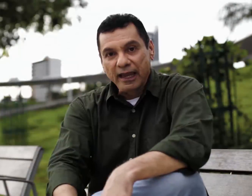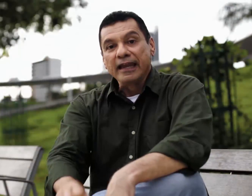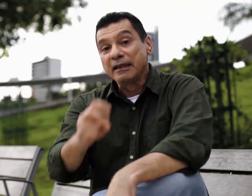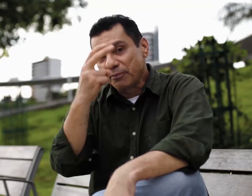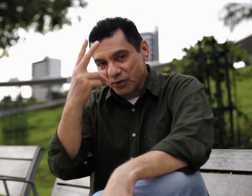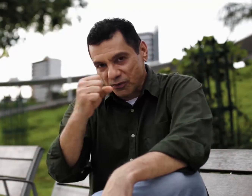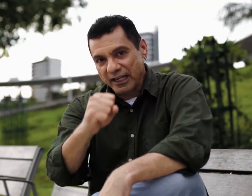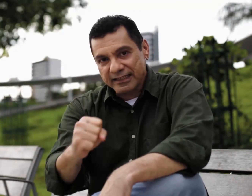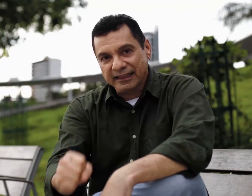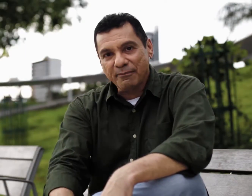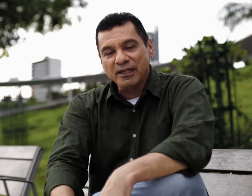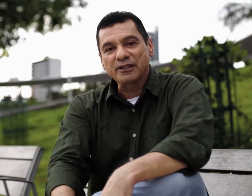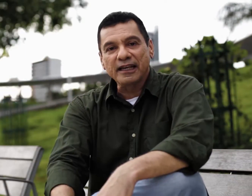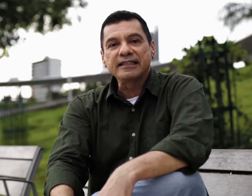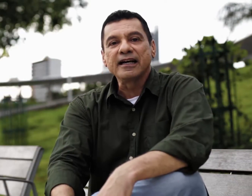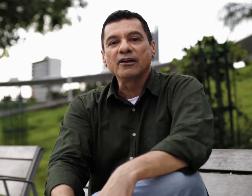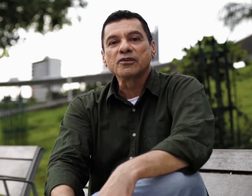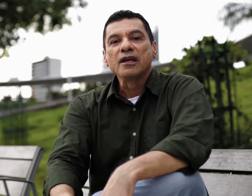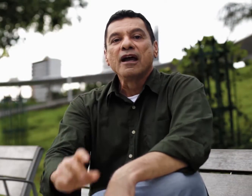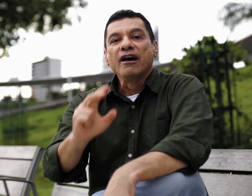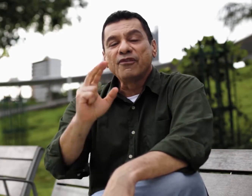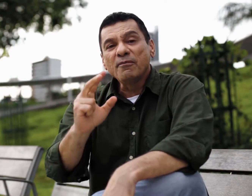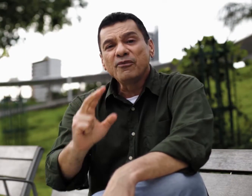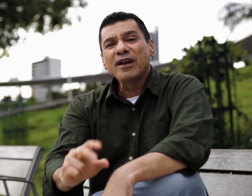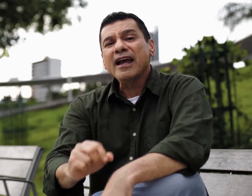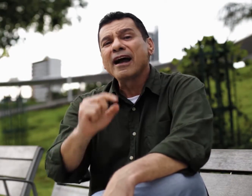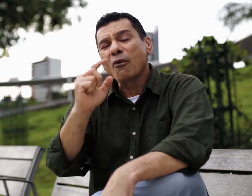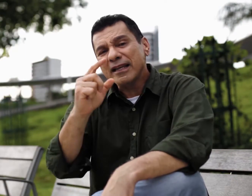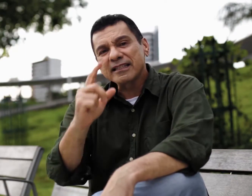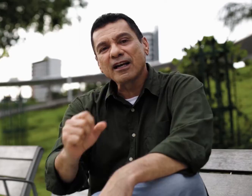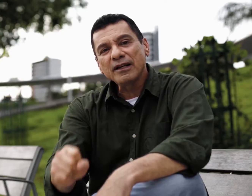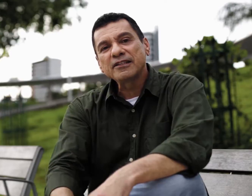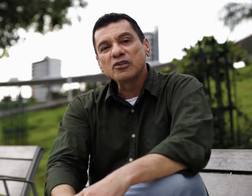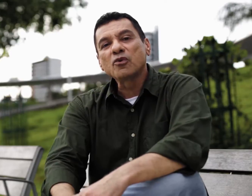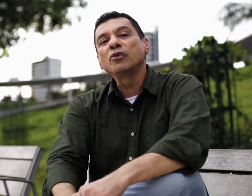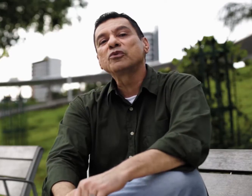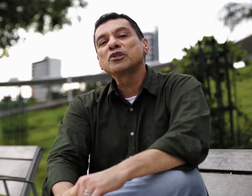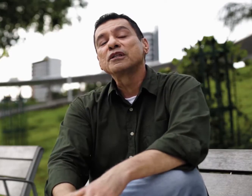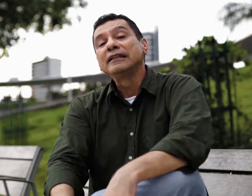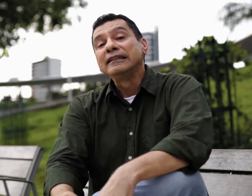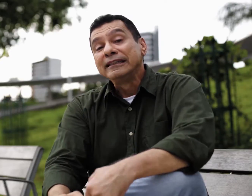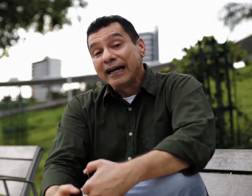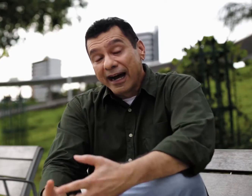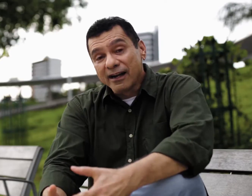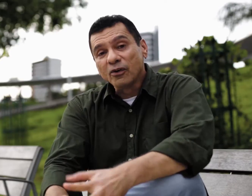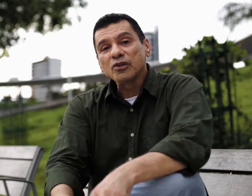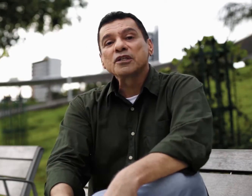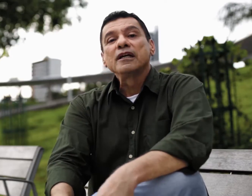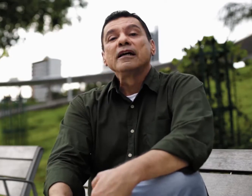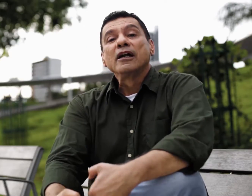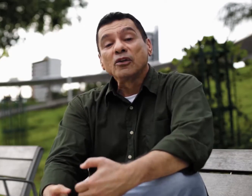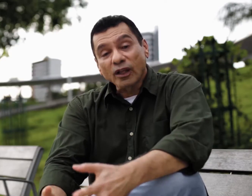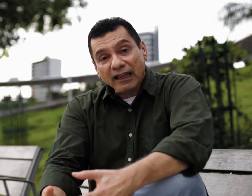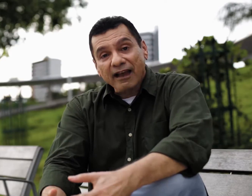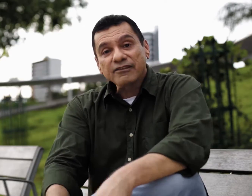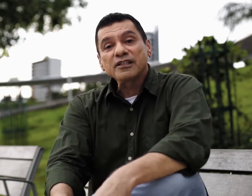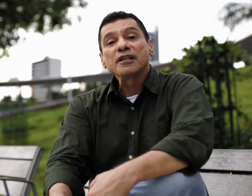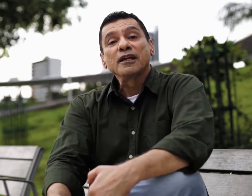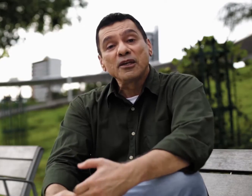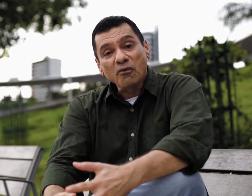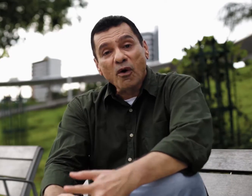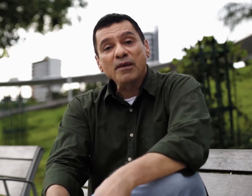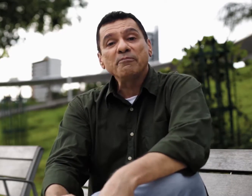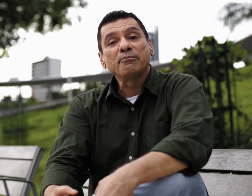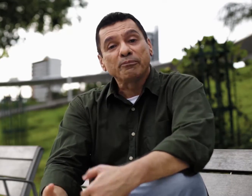triângulos, que possuem exatamente 3 ângulos, vamos ver quais são esses outros ângulos